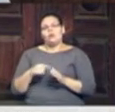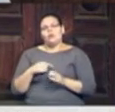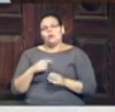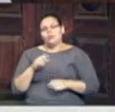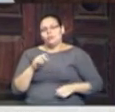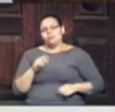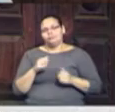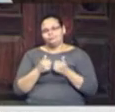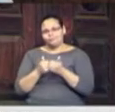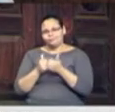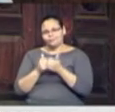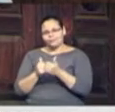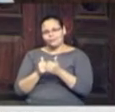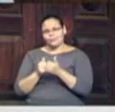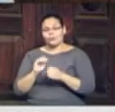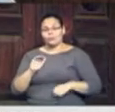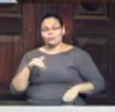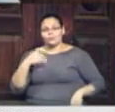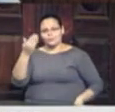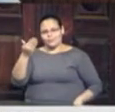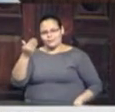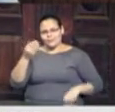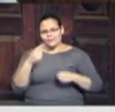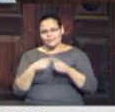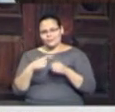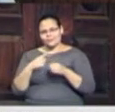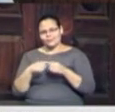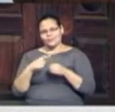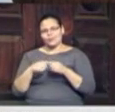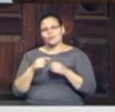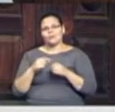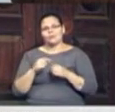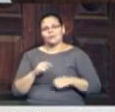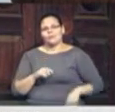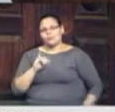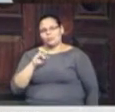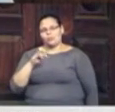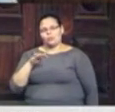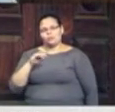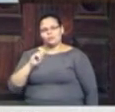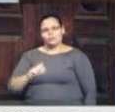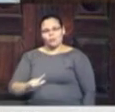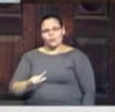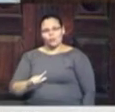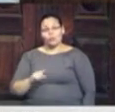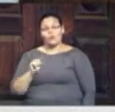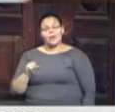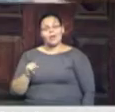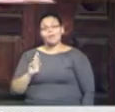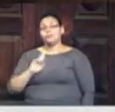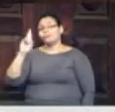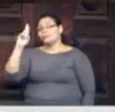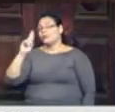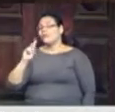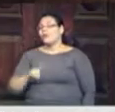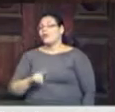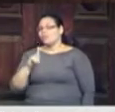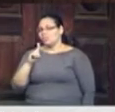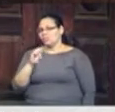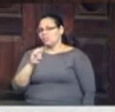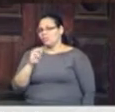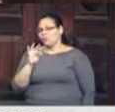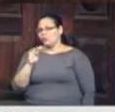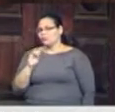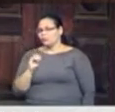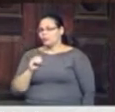rodoviário intermunicipal por ônibus. Essa tarefa cabe ao DETRO. E eu não vi chegar